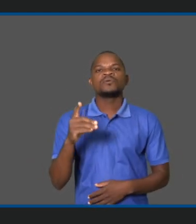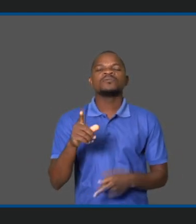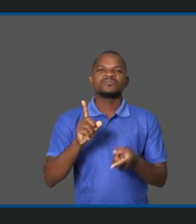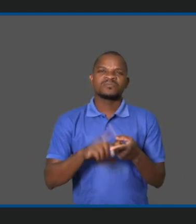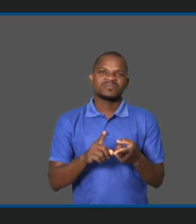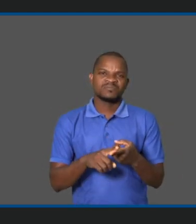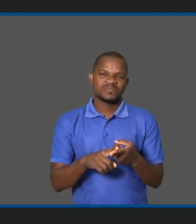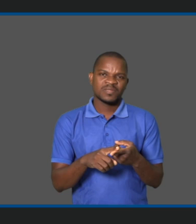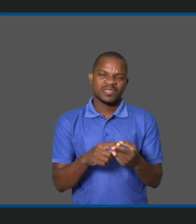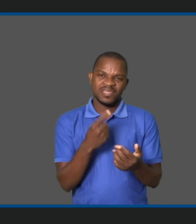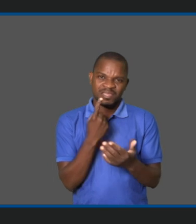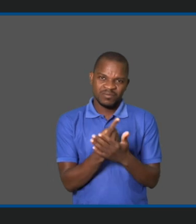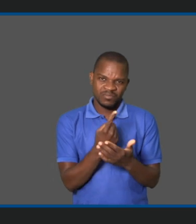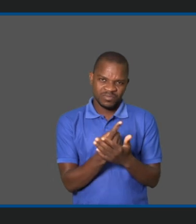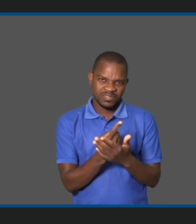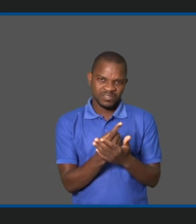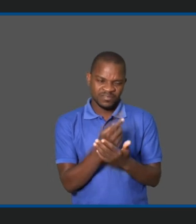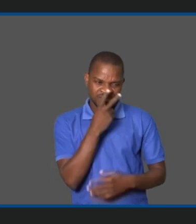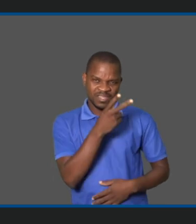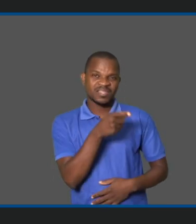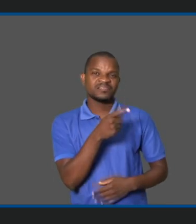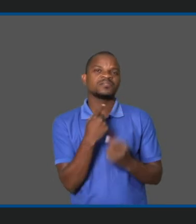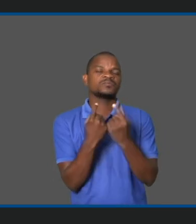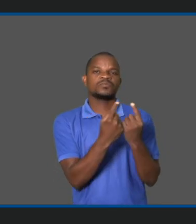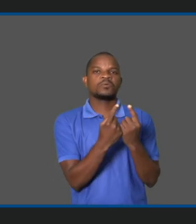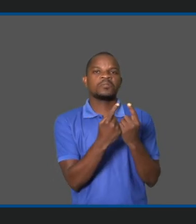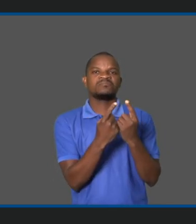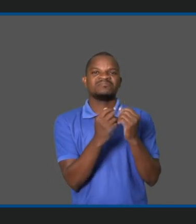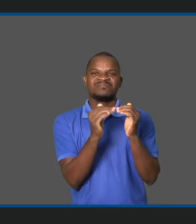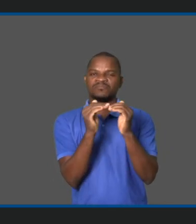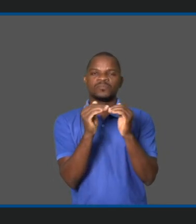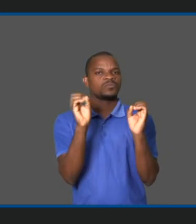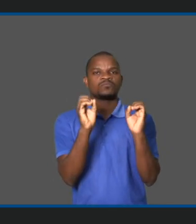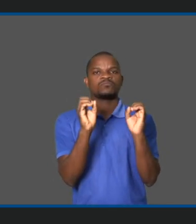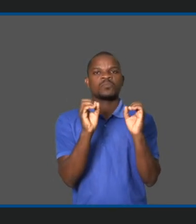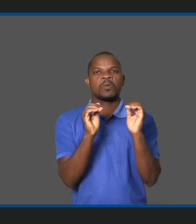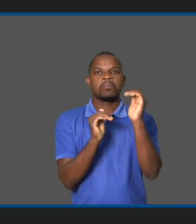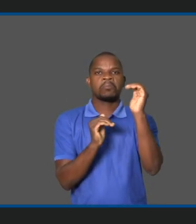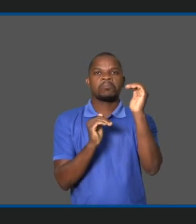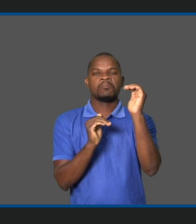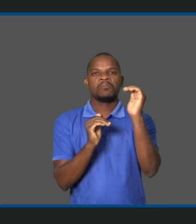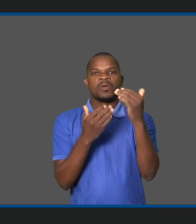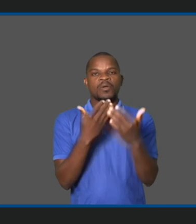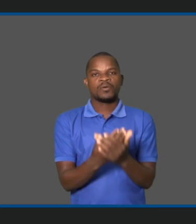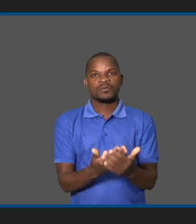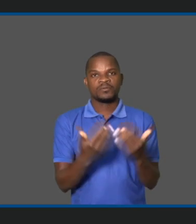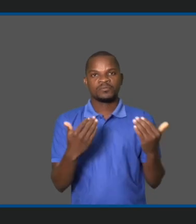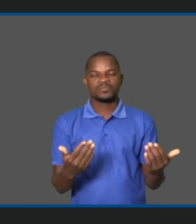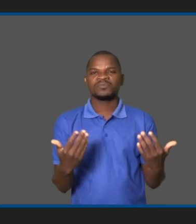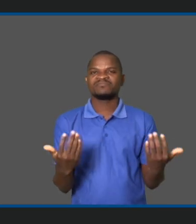desproporcional, uma situação clara de que não havia